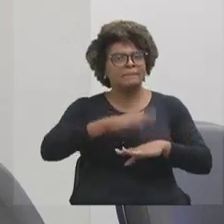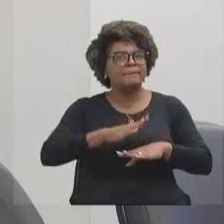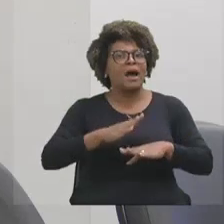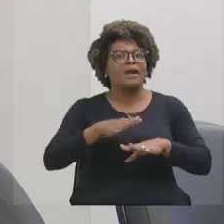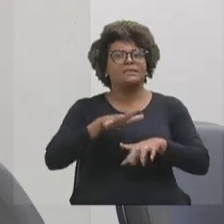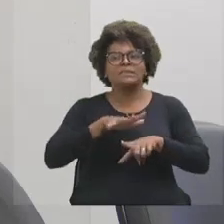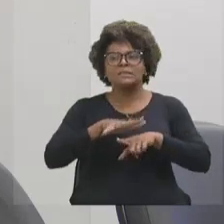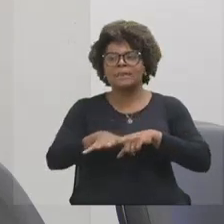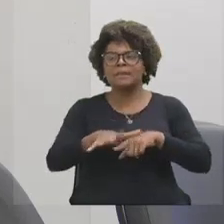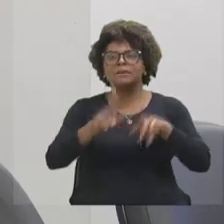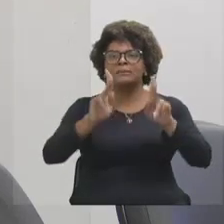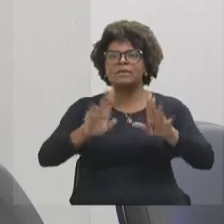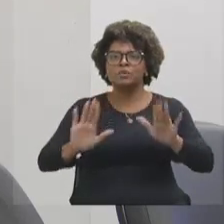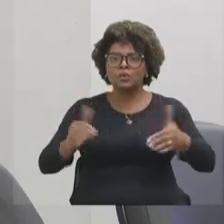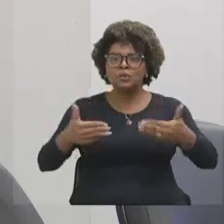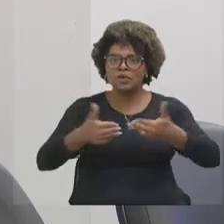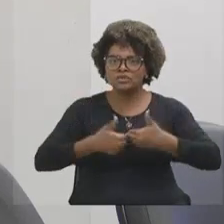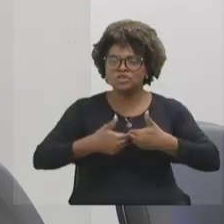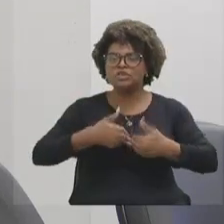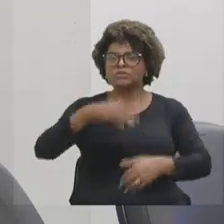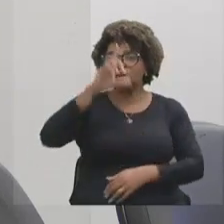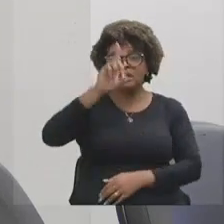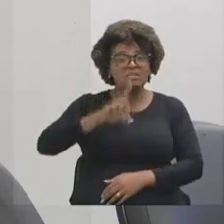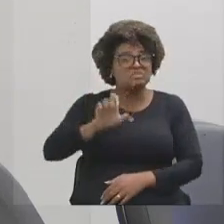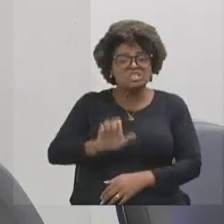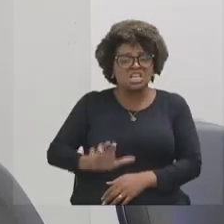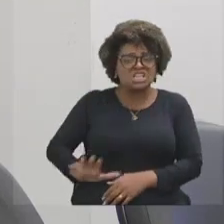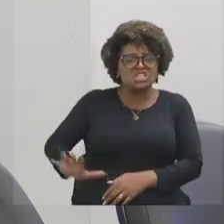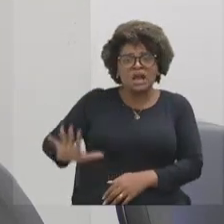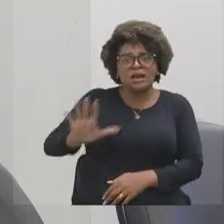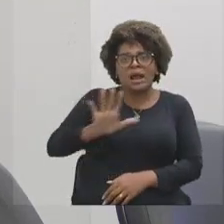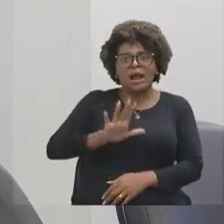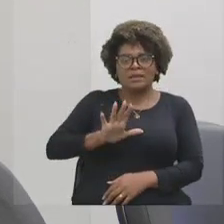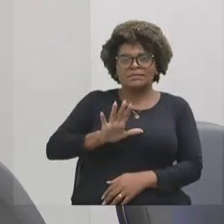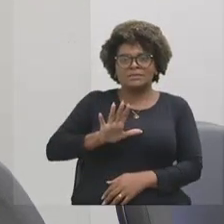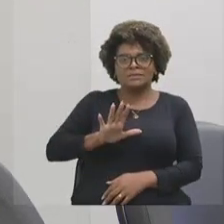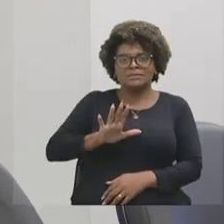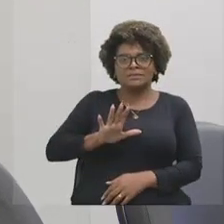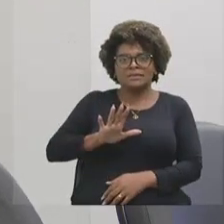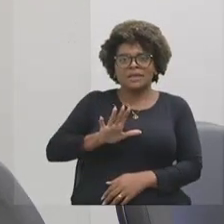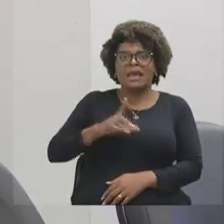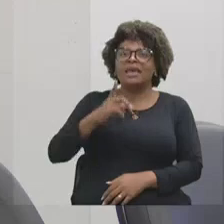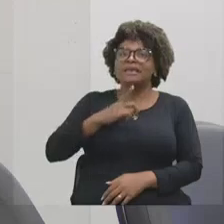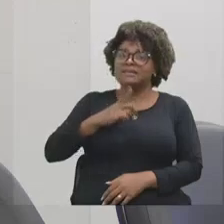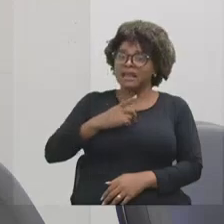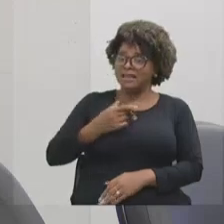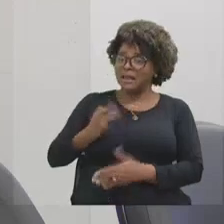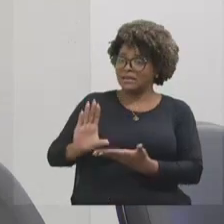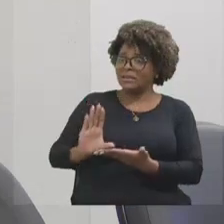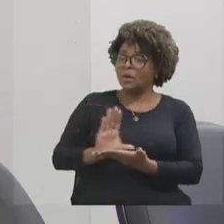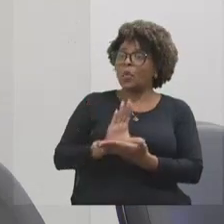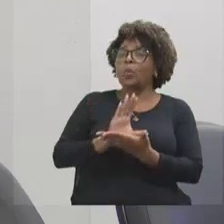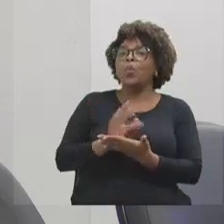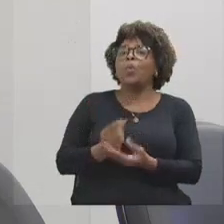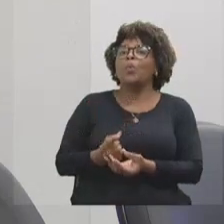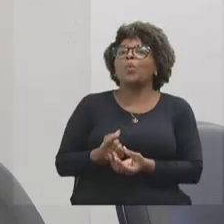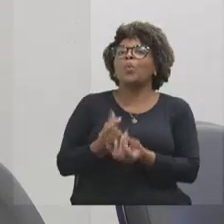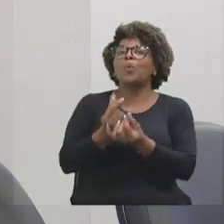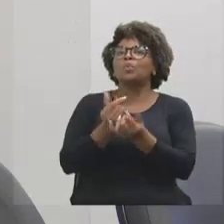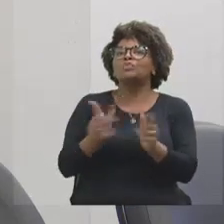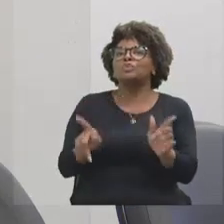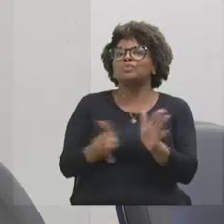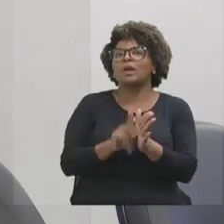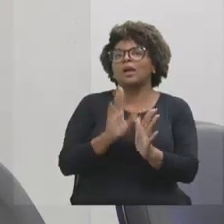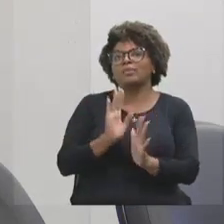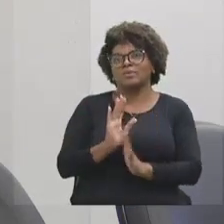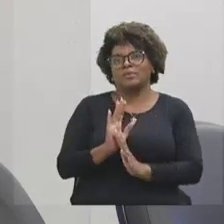pessoas com deficiência no geral e a gente tem custeado todos os municípios mineiros essa política pública de saúde com recursos próprios